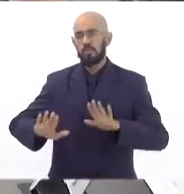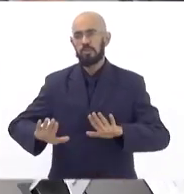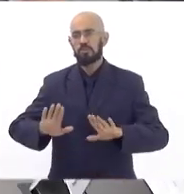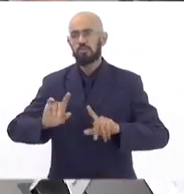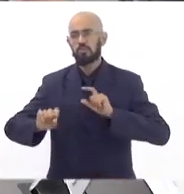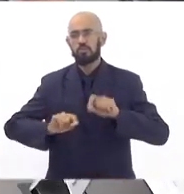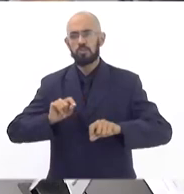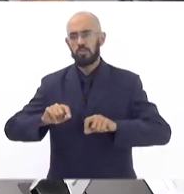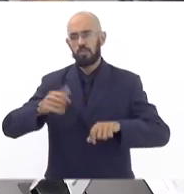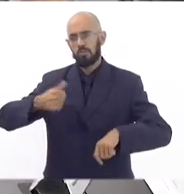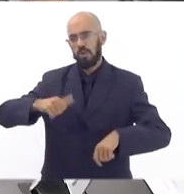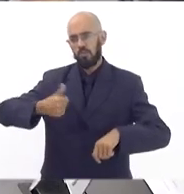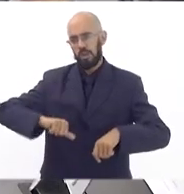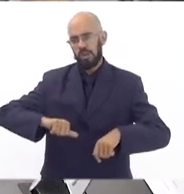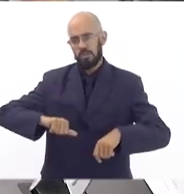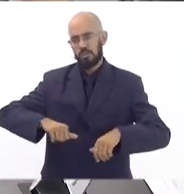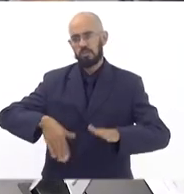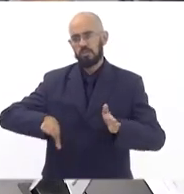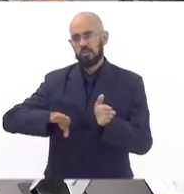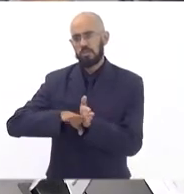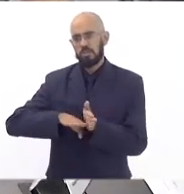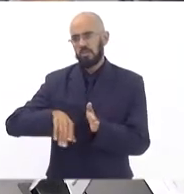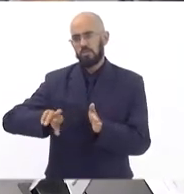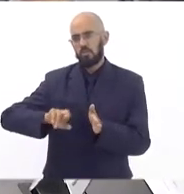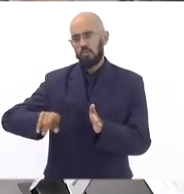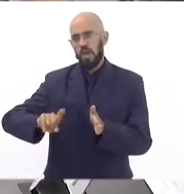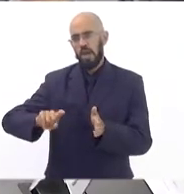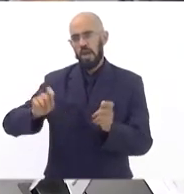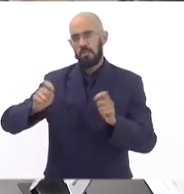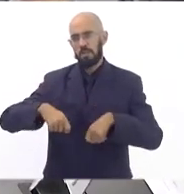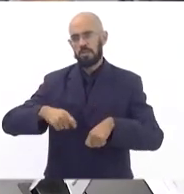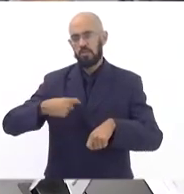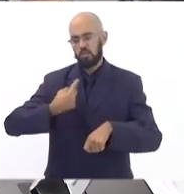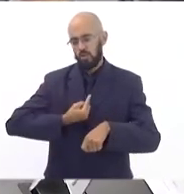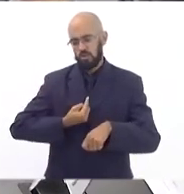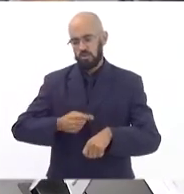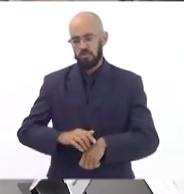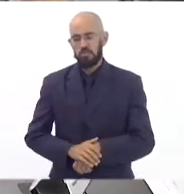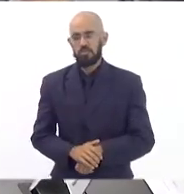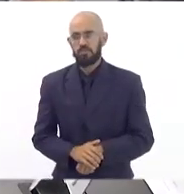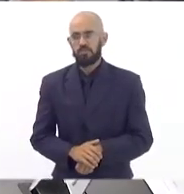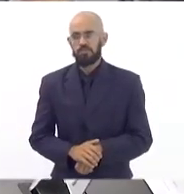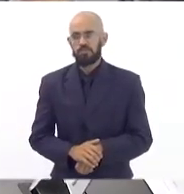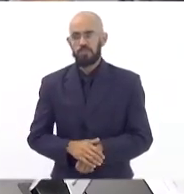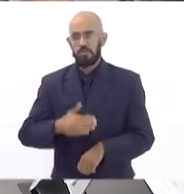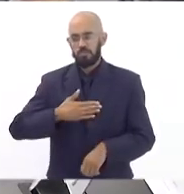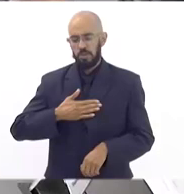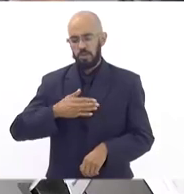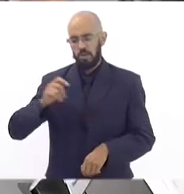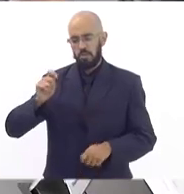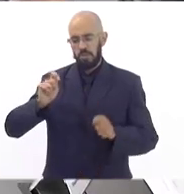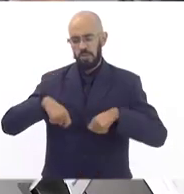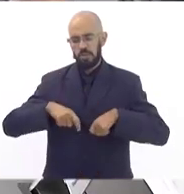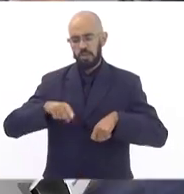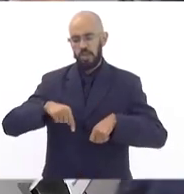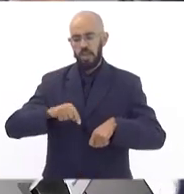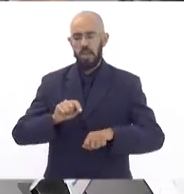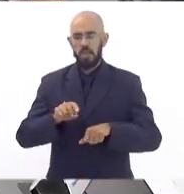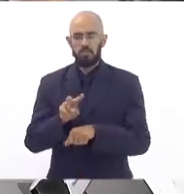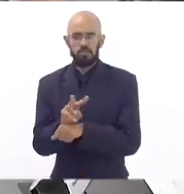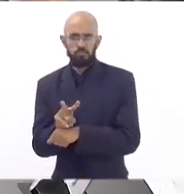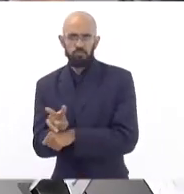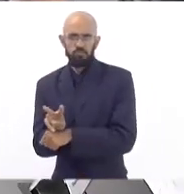fazer uma variação das estações não é competência nossas em minha competência é o policiamento e